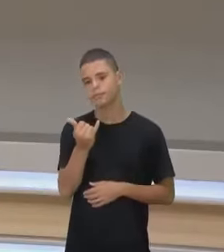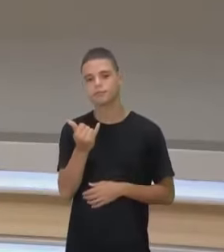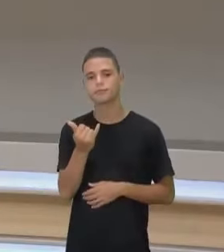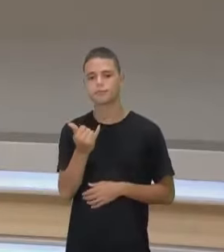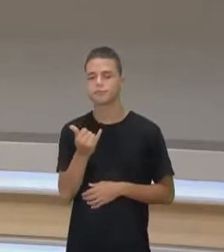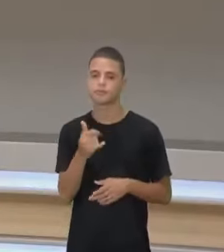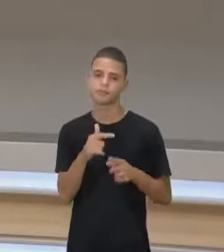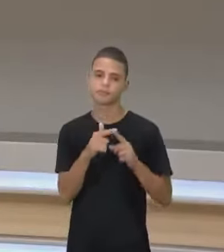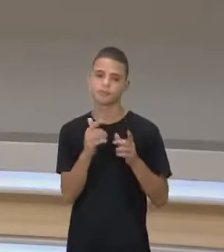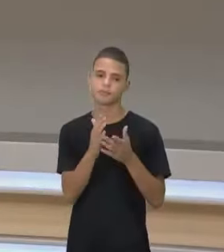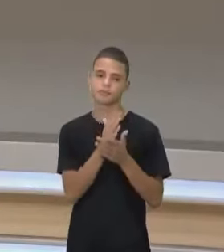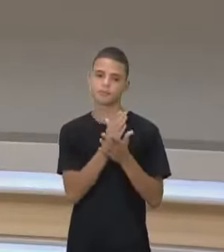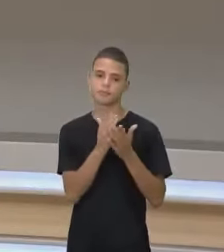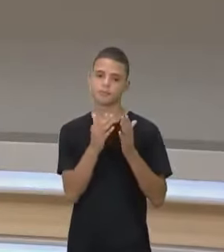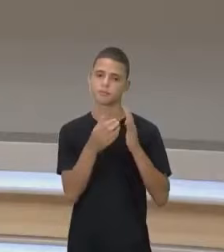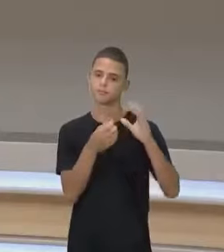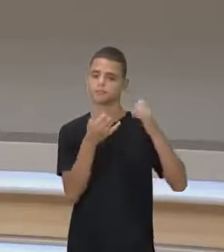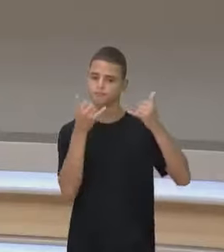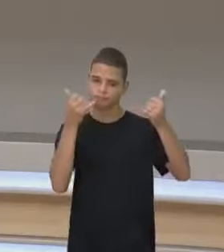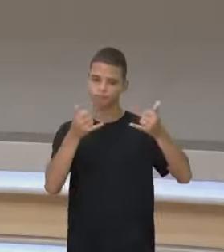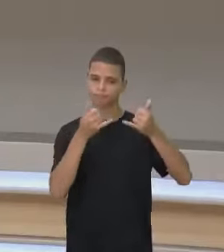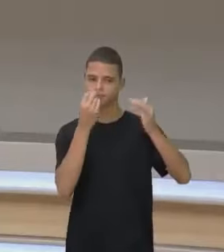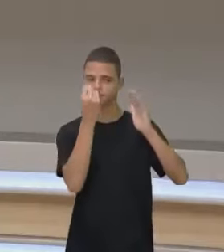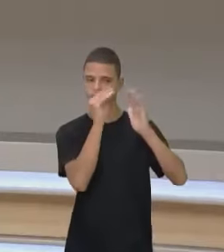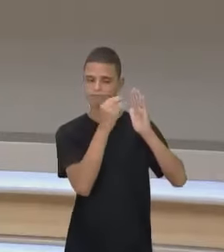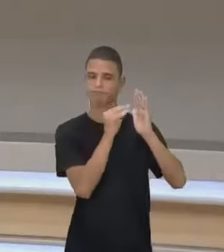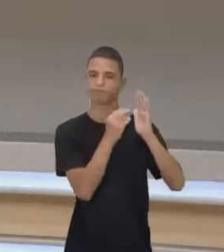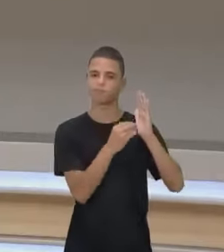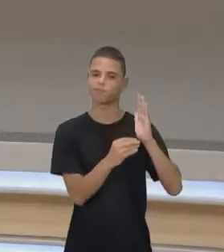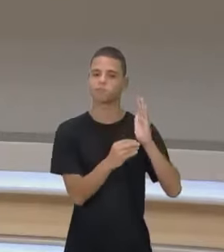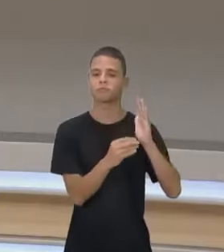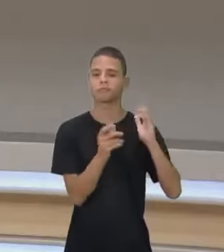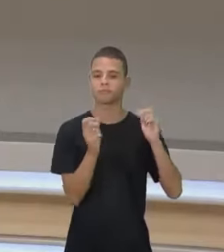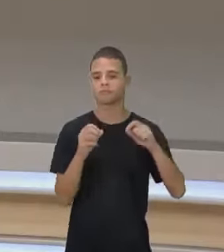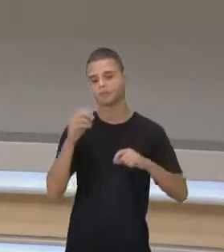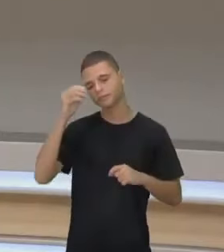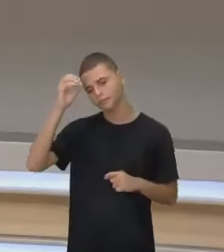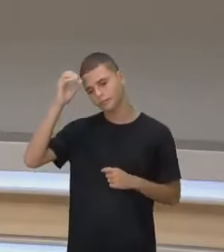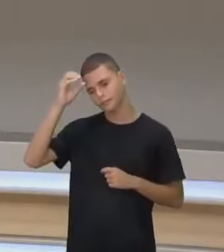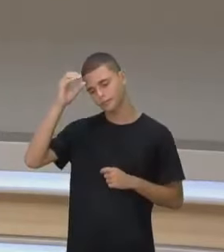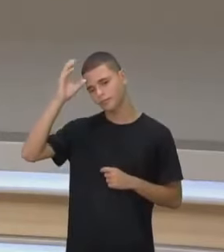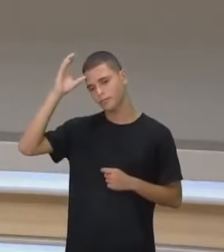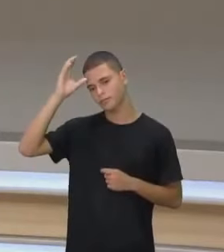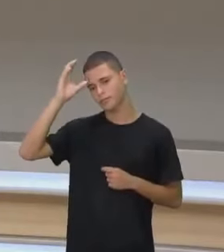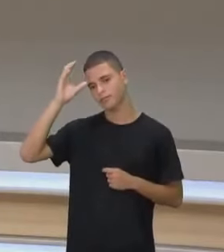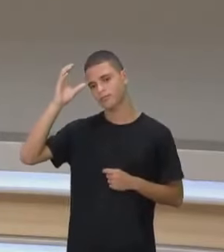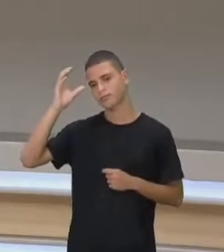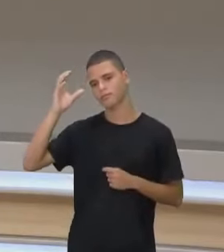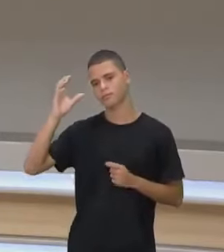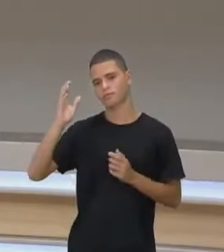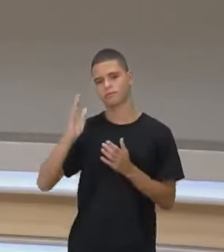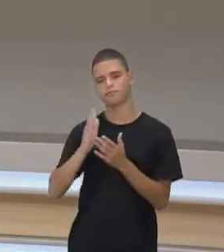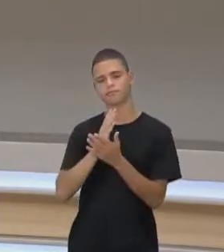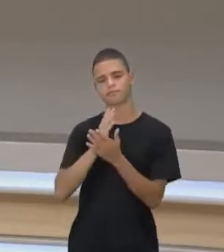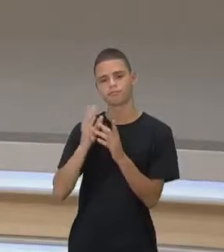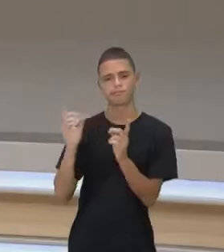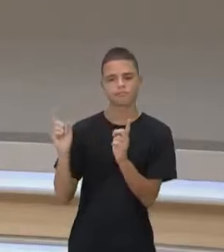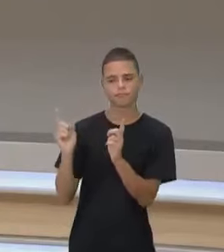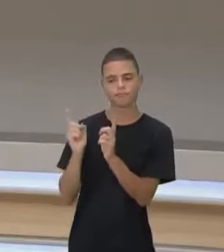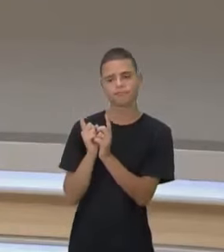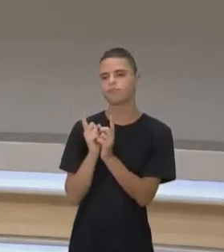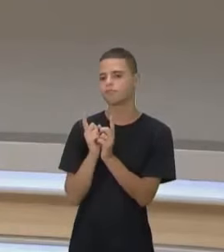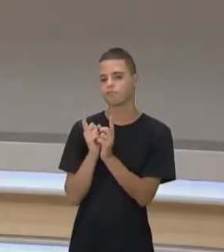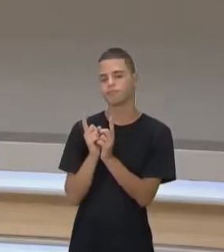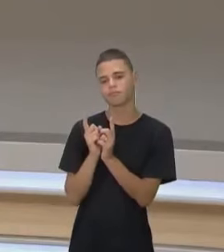em termos de conteúdo, né, e de possível conhecimento que a gente pode trazer em cima, são matérias para uma